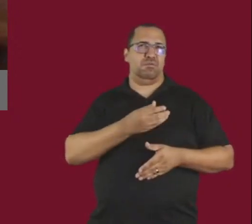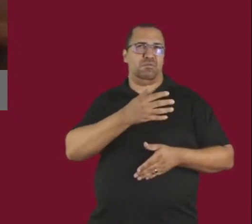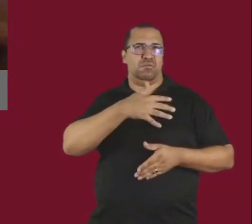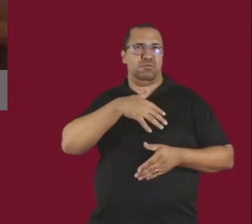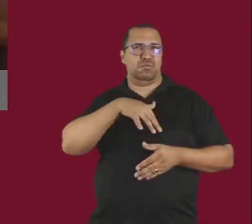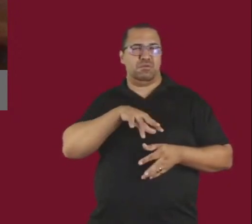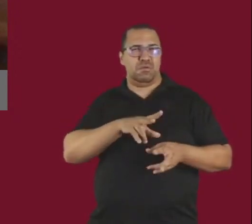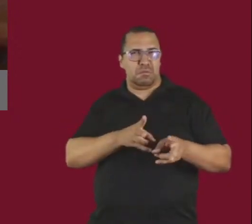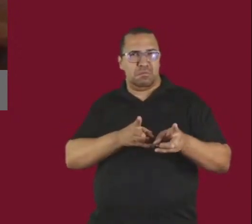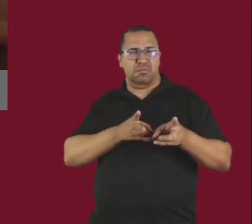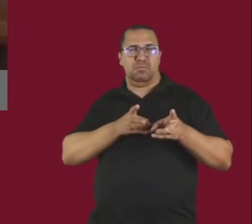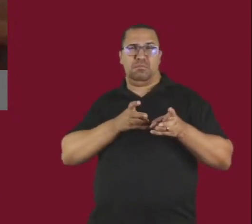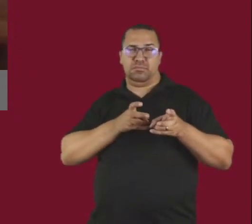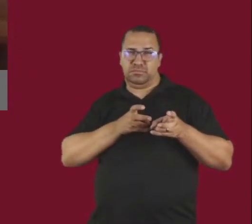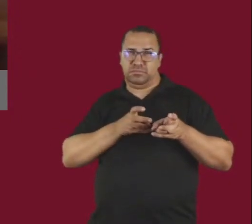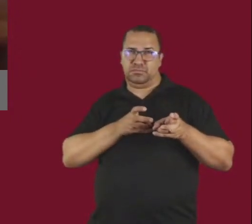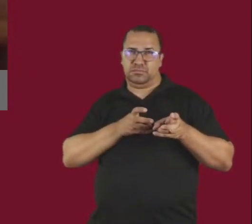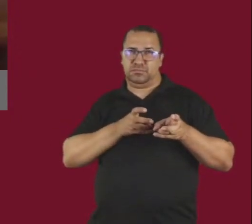presunção, essa nossa.